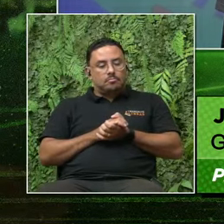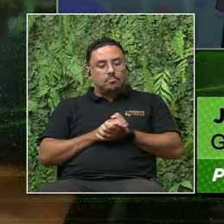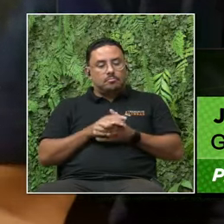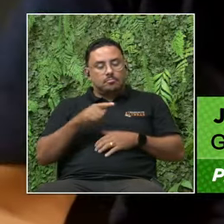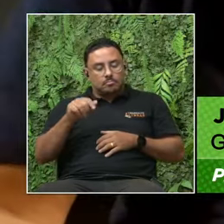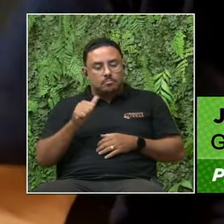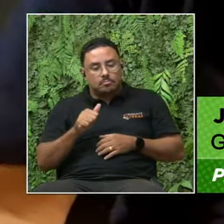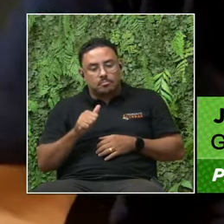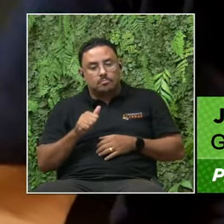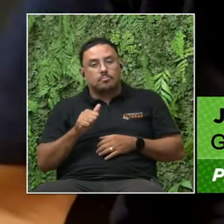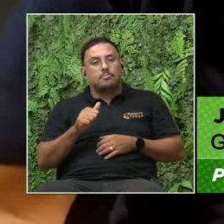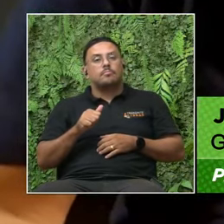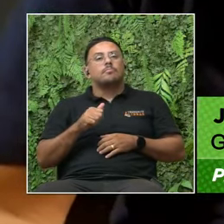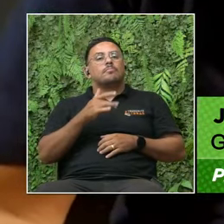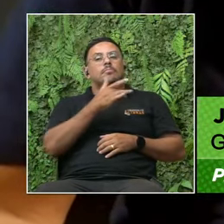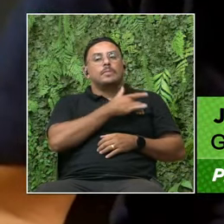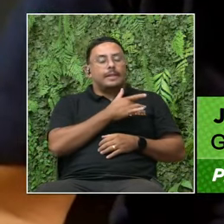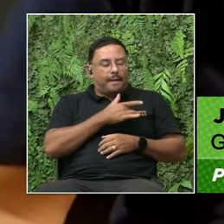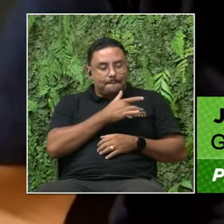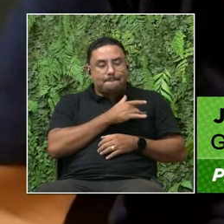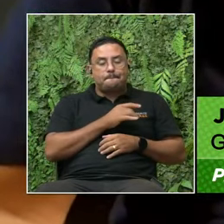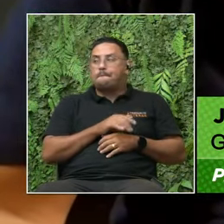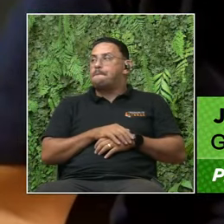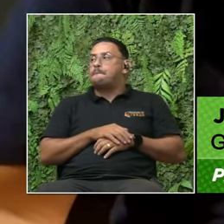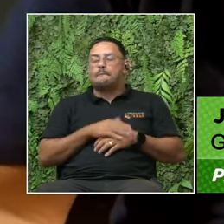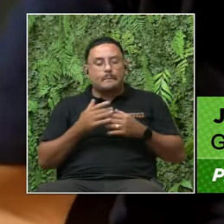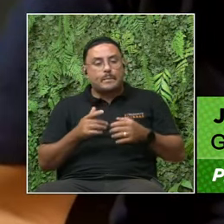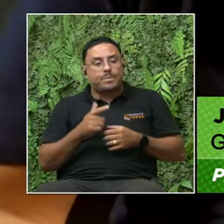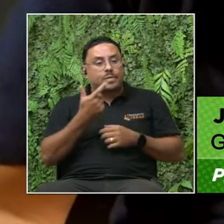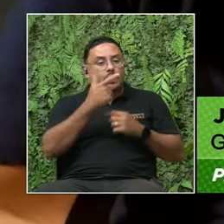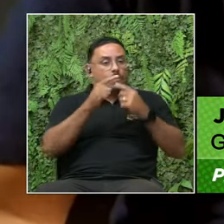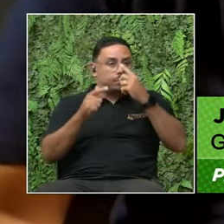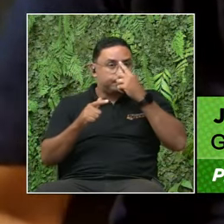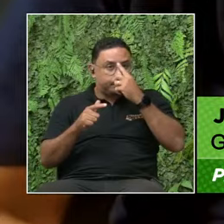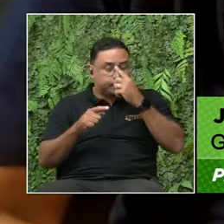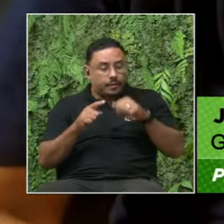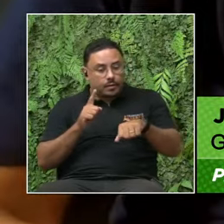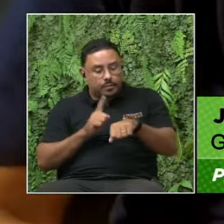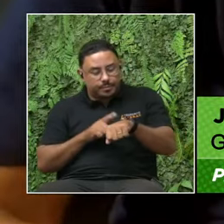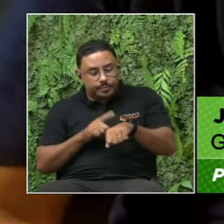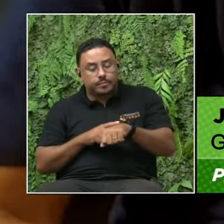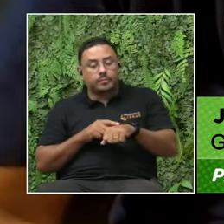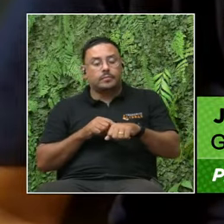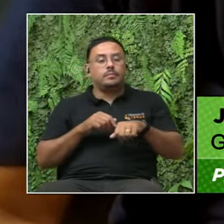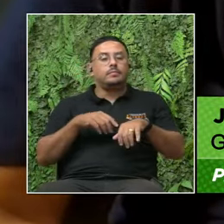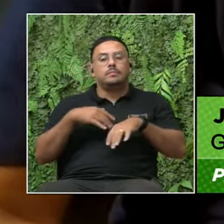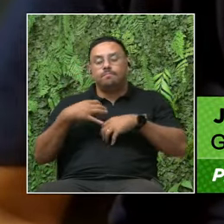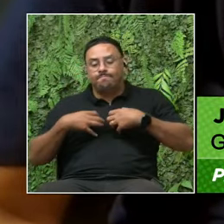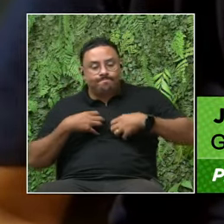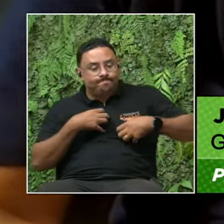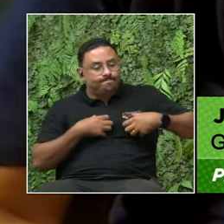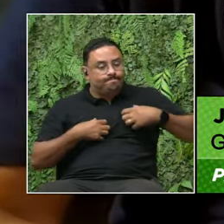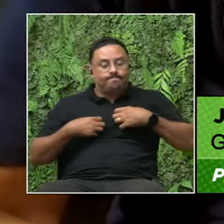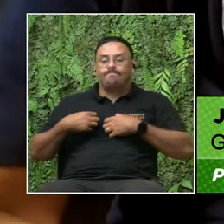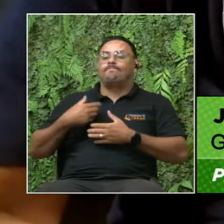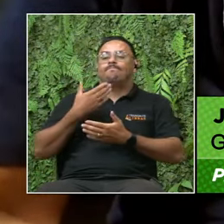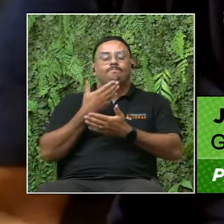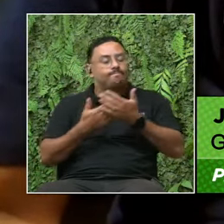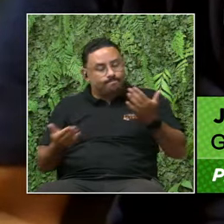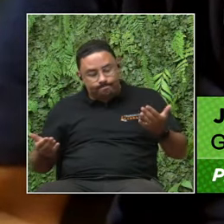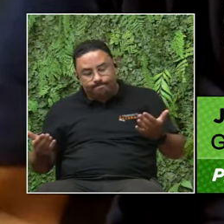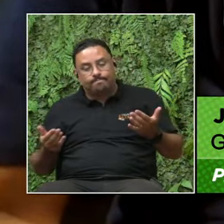vamos lá seu Bob o Cruzeiro ele não tem muito tempo para ficar lamentando nem remoendo a derrota uma derrota vexatória